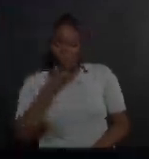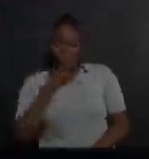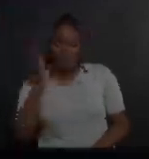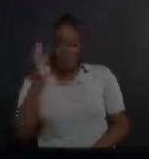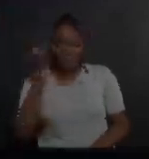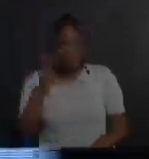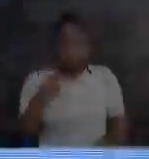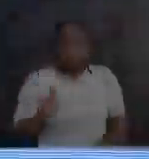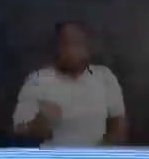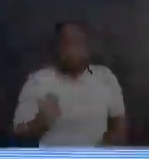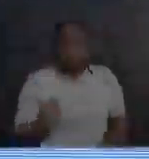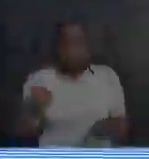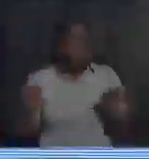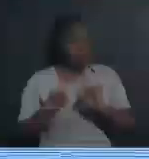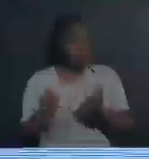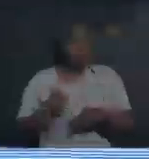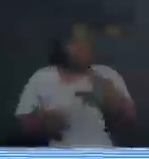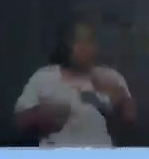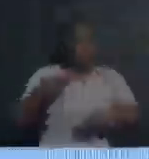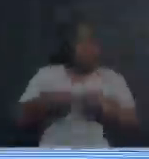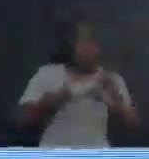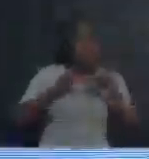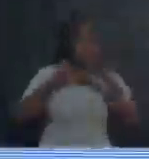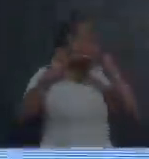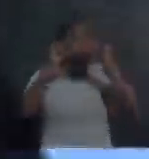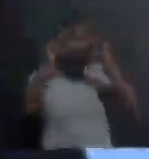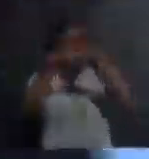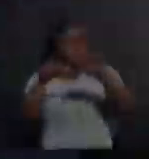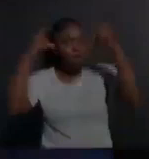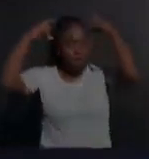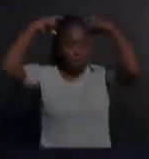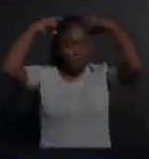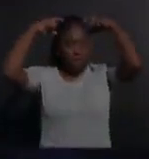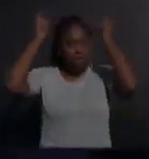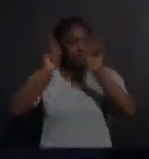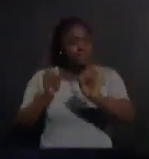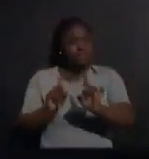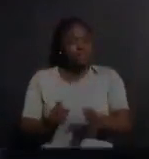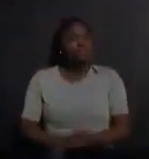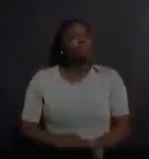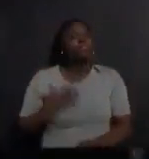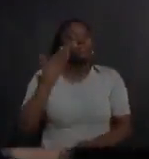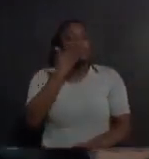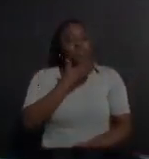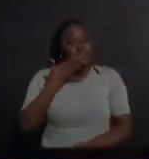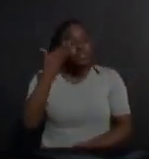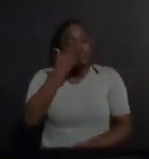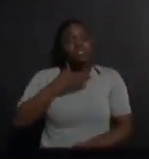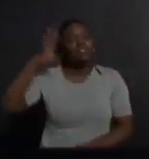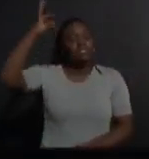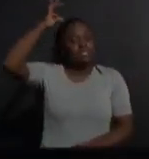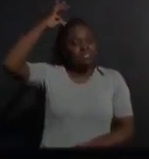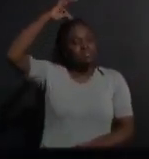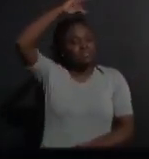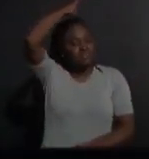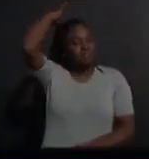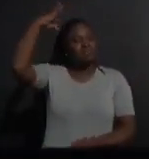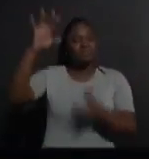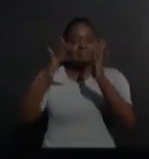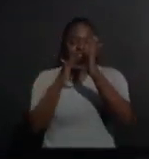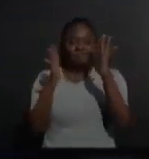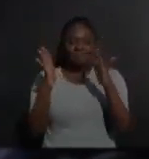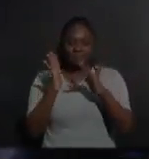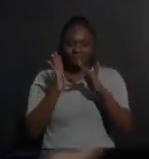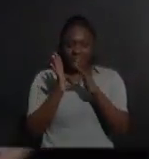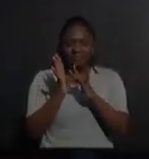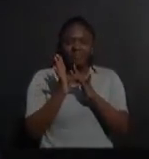vai te acalmar. Não é uma transa, não é uma viagem para a Disney. É o doce, doce, doce Espírito de Jesus.